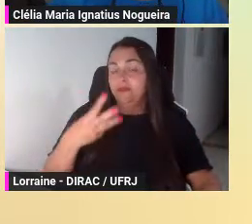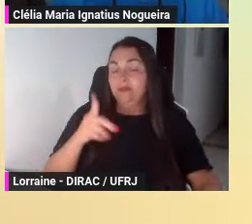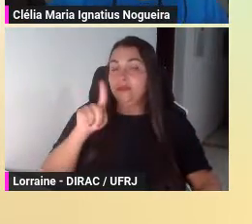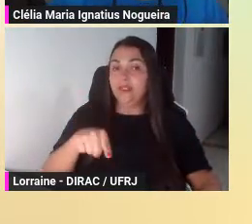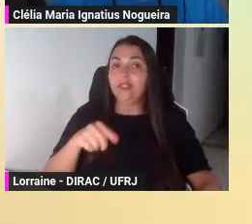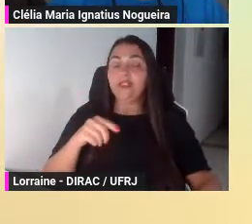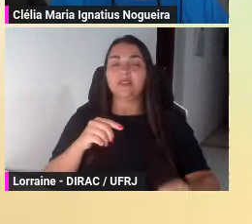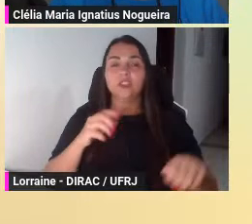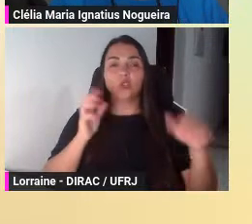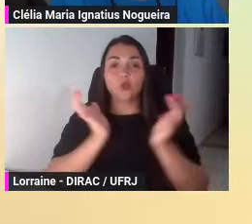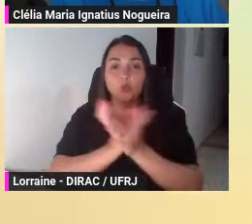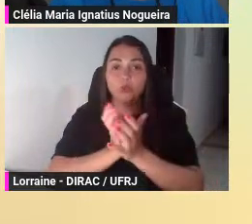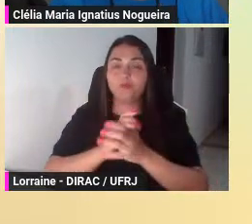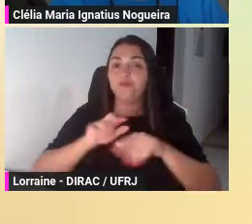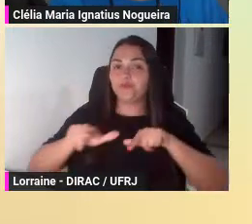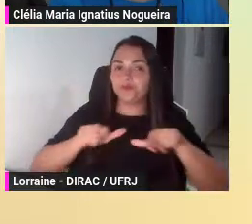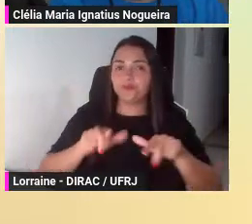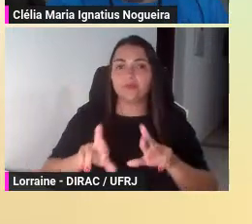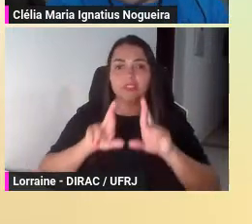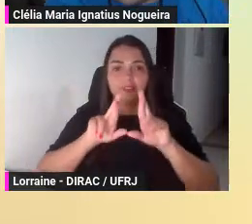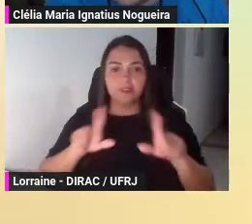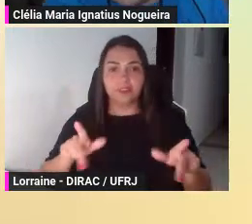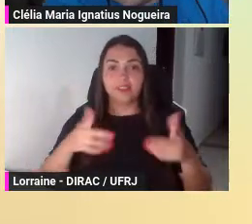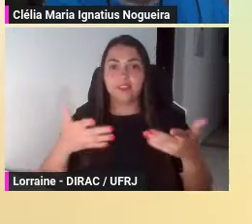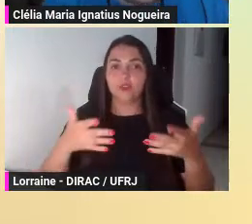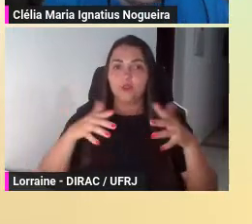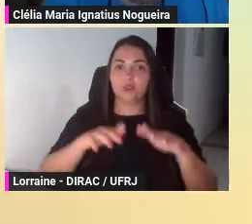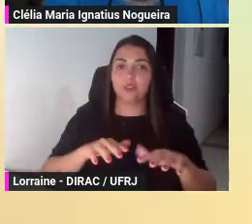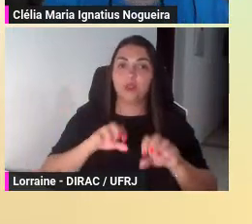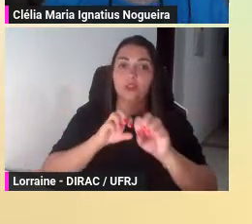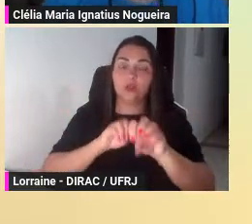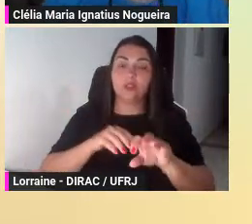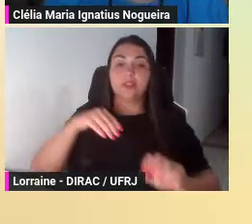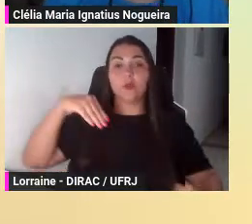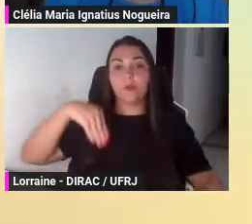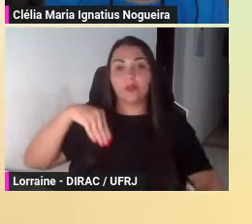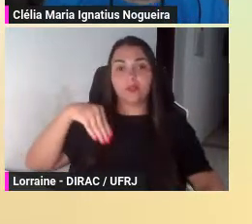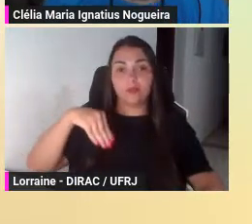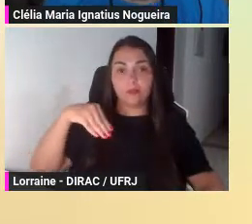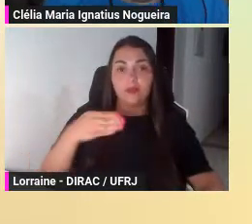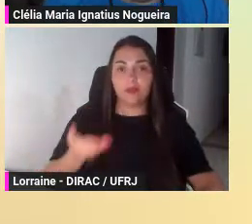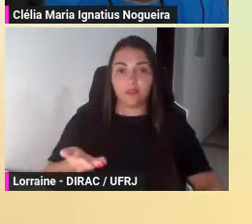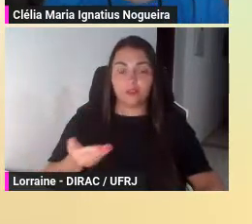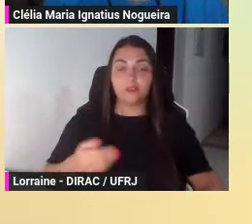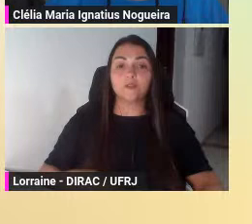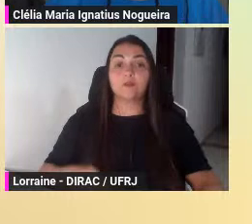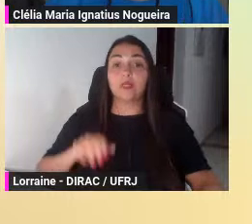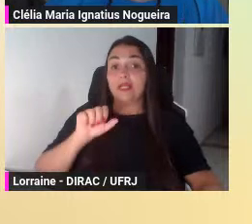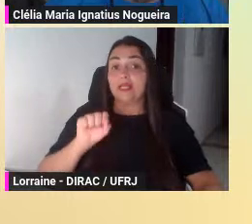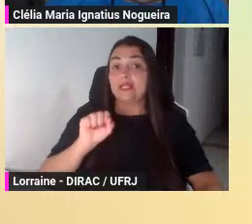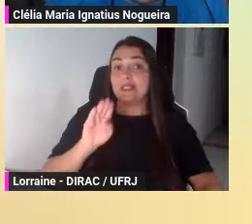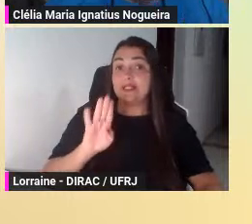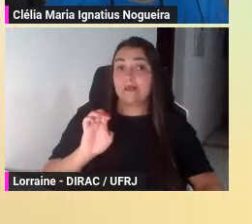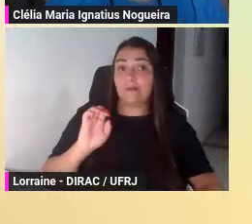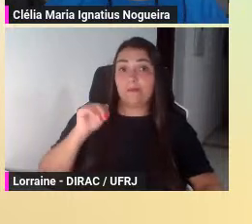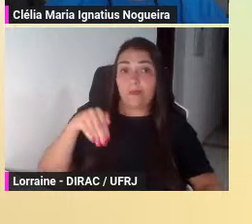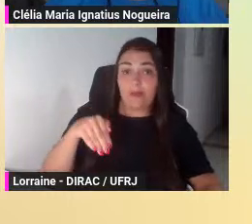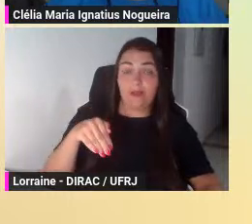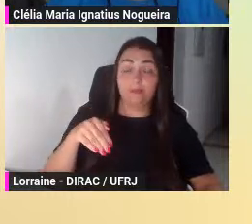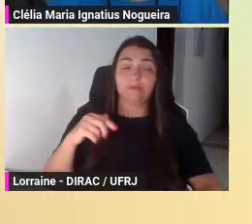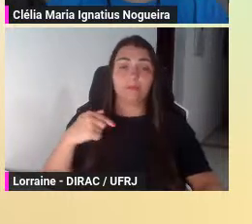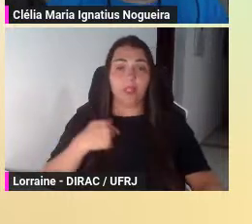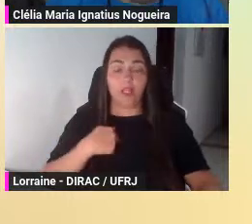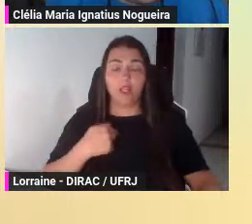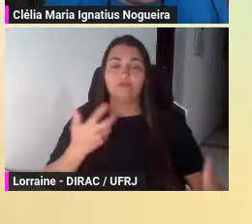Trabalho Diferença, Inclusão e Educação Matemática da ISBEM. Fui assumir a coordenação,